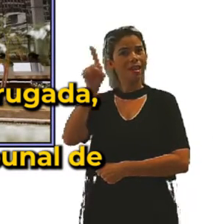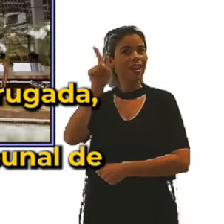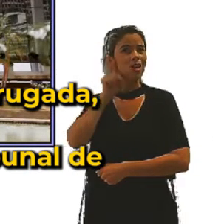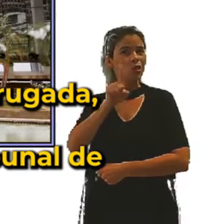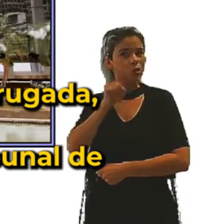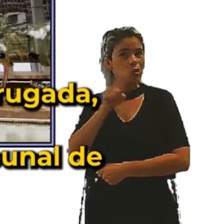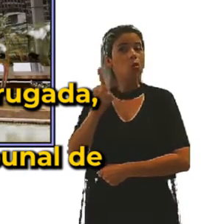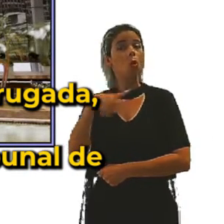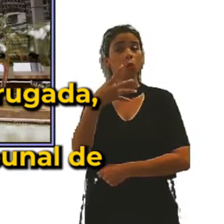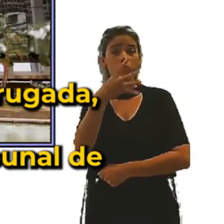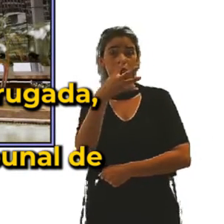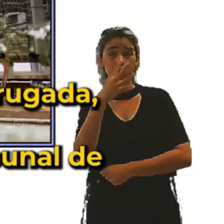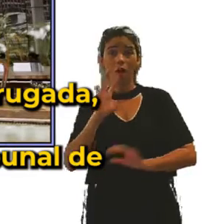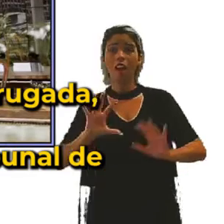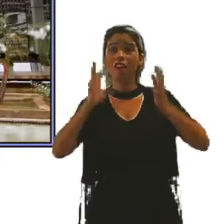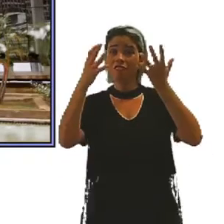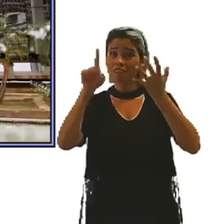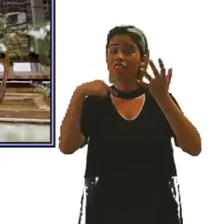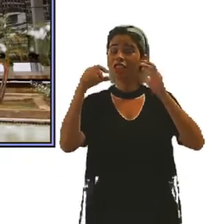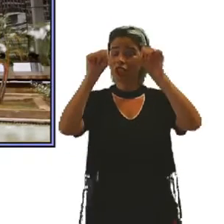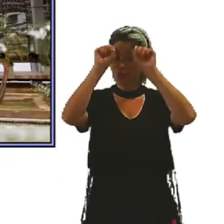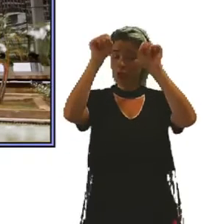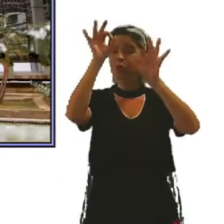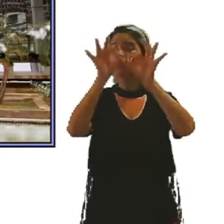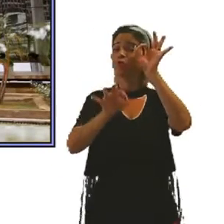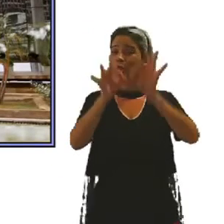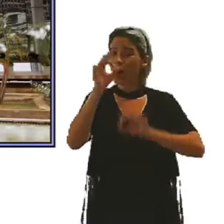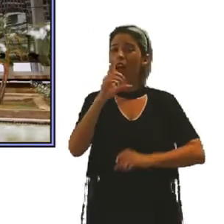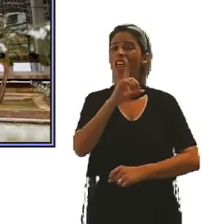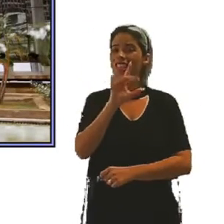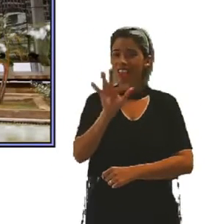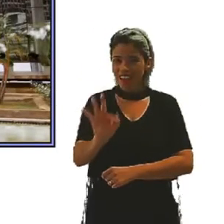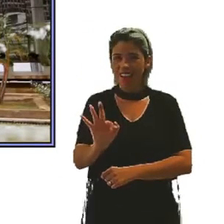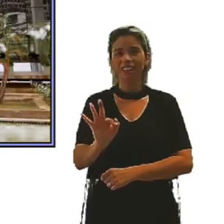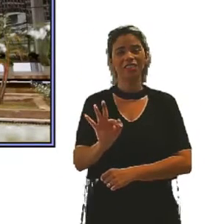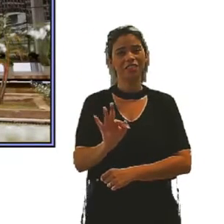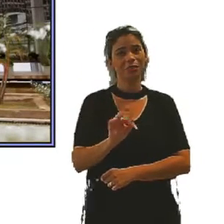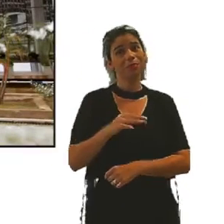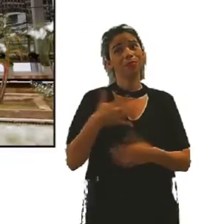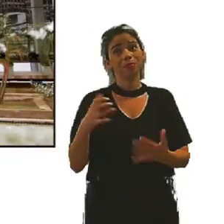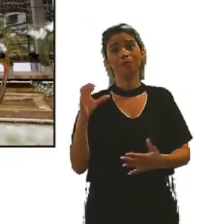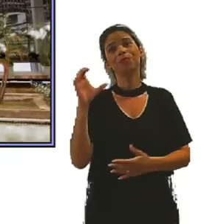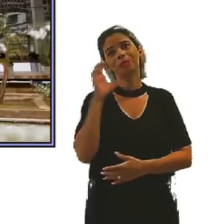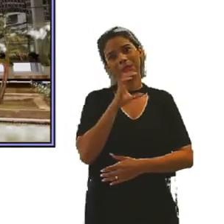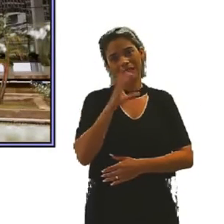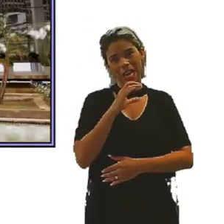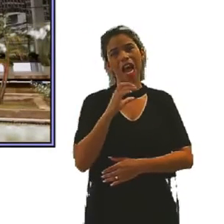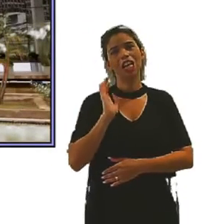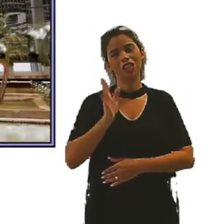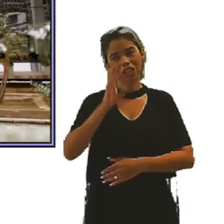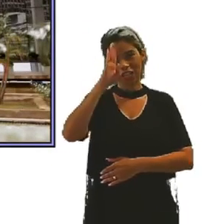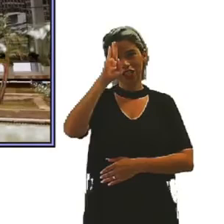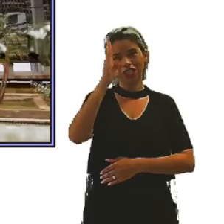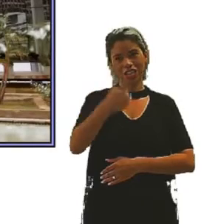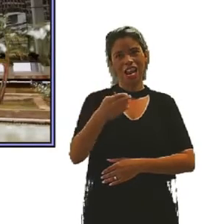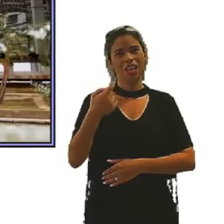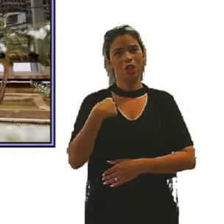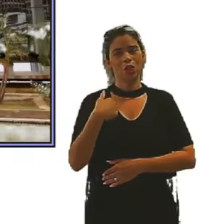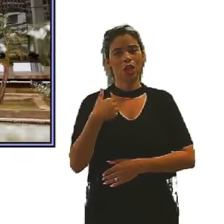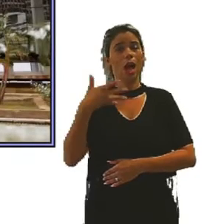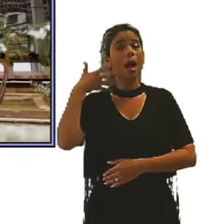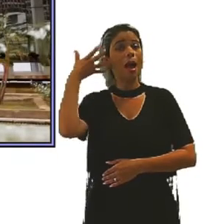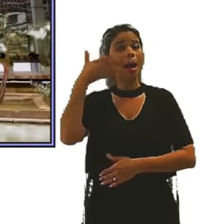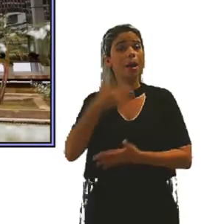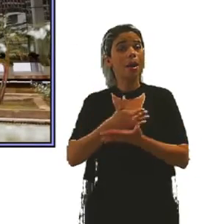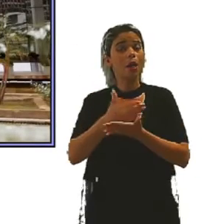nosso evento aqui do Tribunal de Justiça e do IESB, né? E, sem mais delongas, de imediato, passo a palavra à